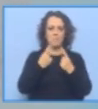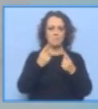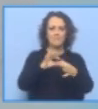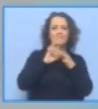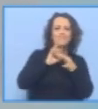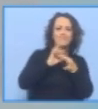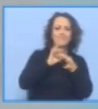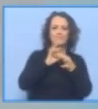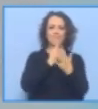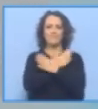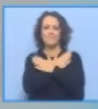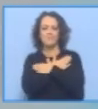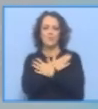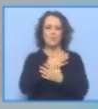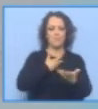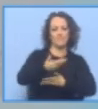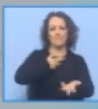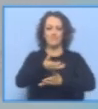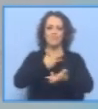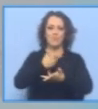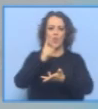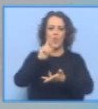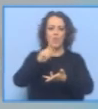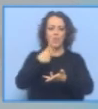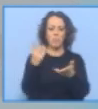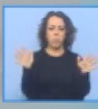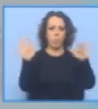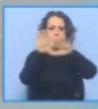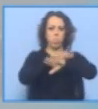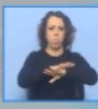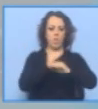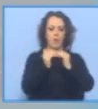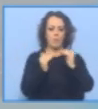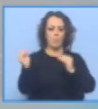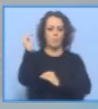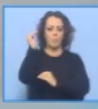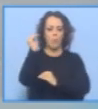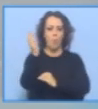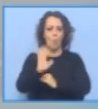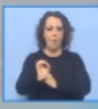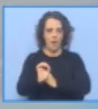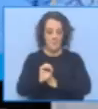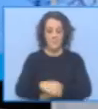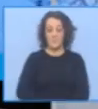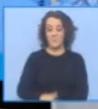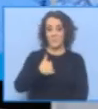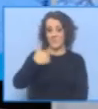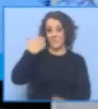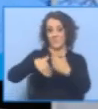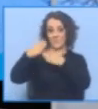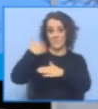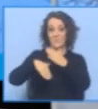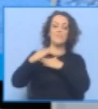e próximos dos filhos naquela camaradagem que depois às vezes se dilui um bocadinho a dimensão da autoridade. Eu, quando estudei no noviciado o